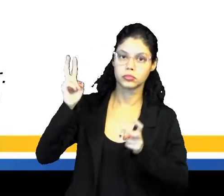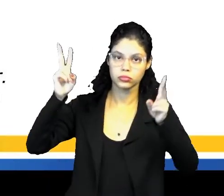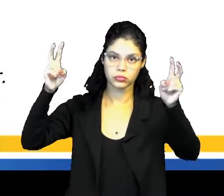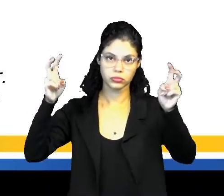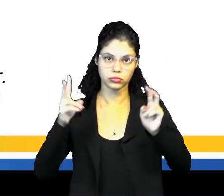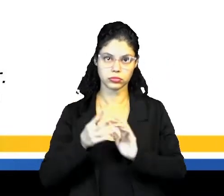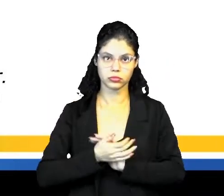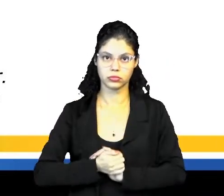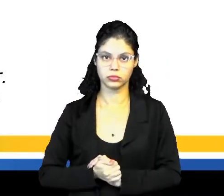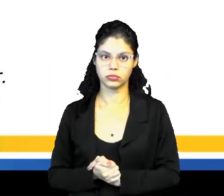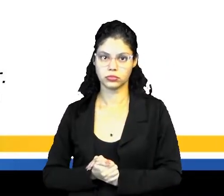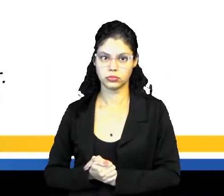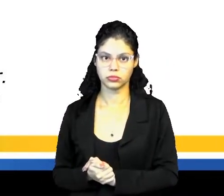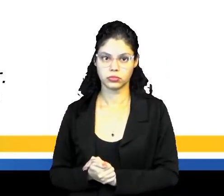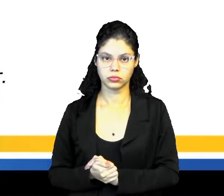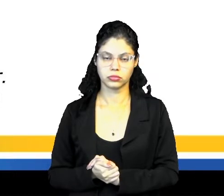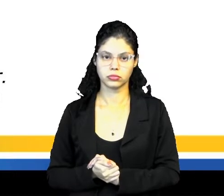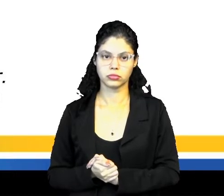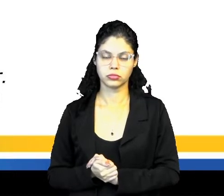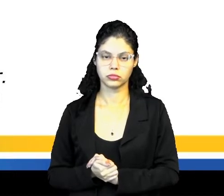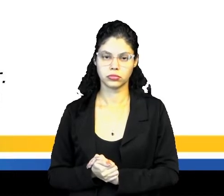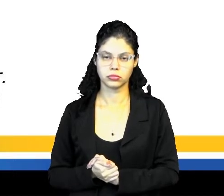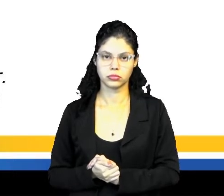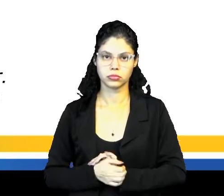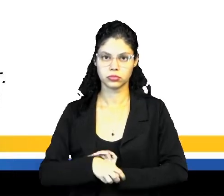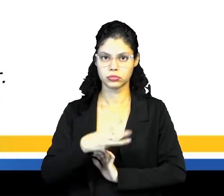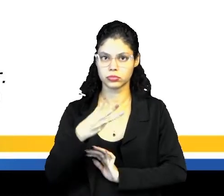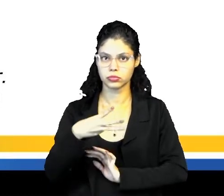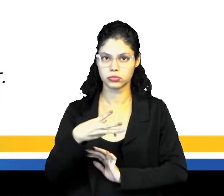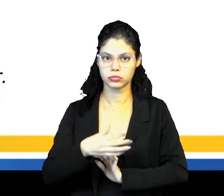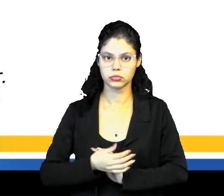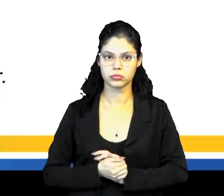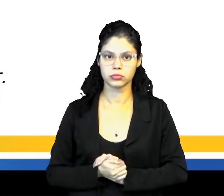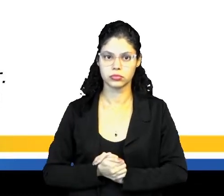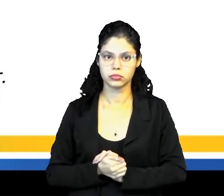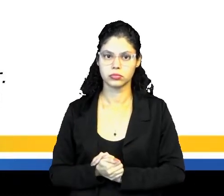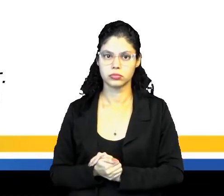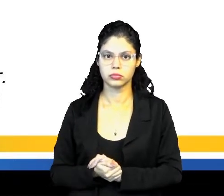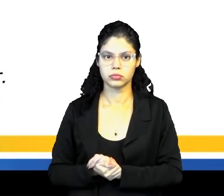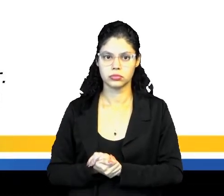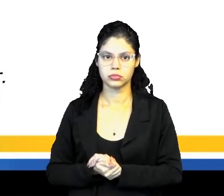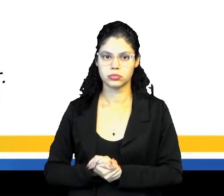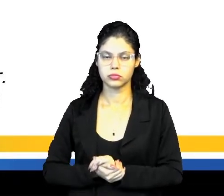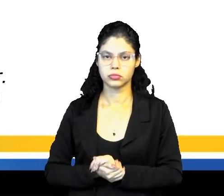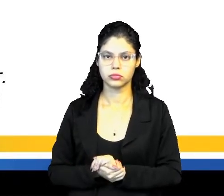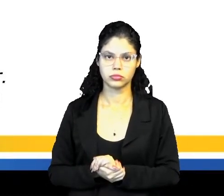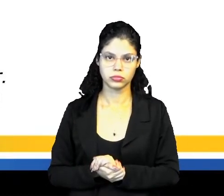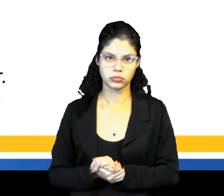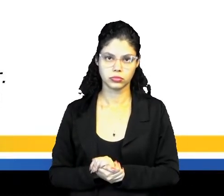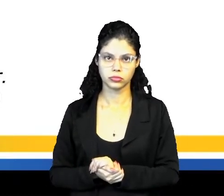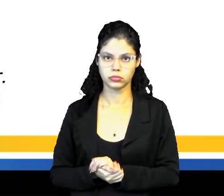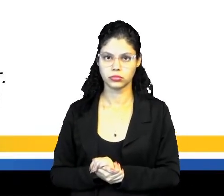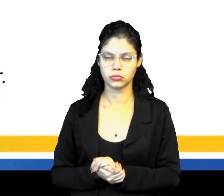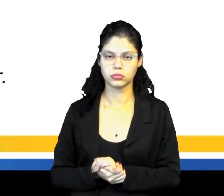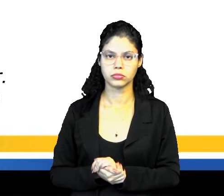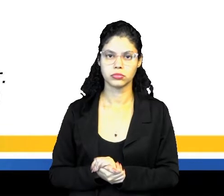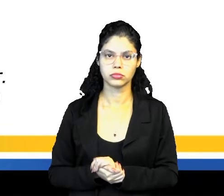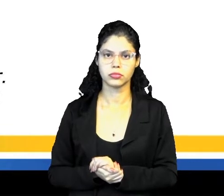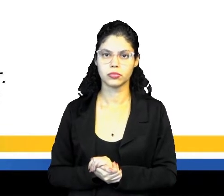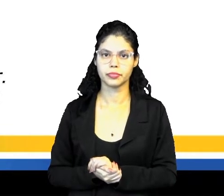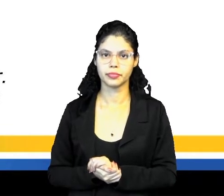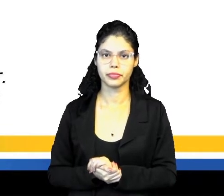sobre aquilo. E na número 3 nós temos she found out that I was